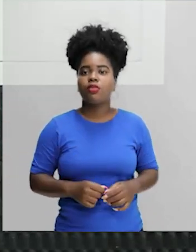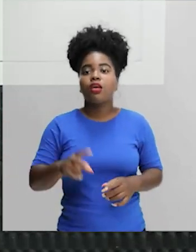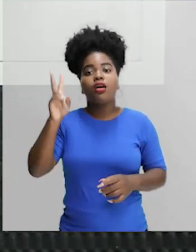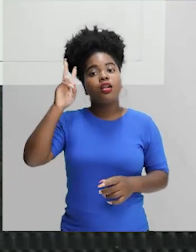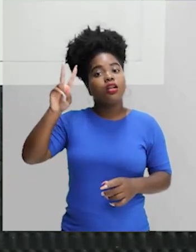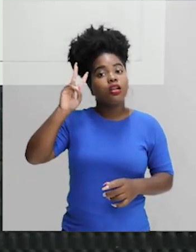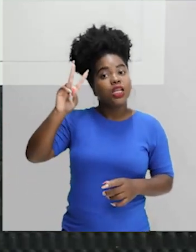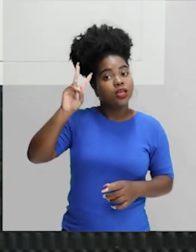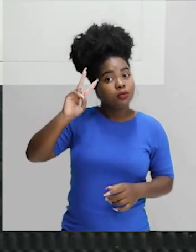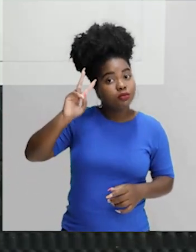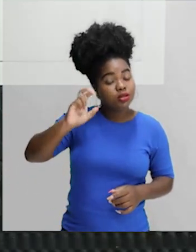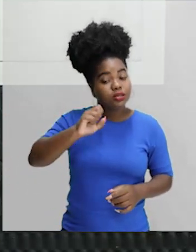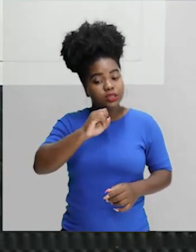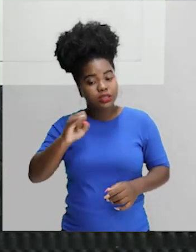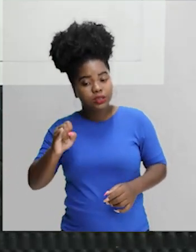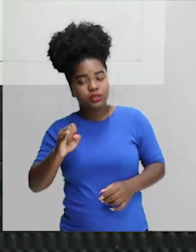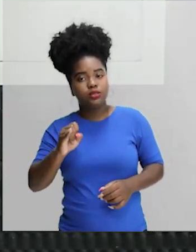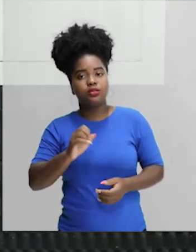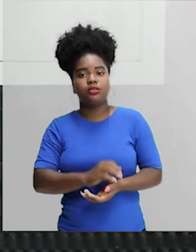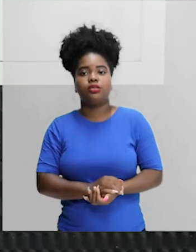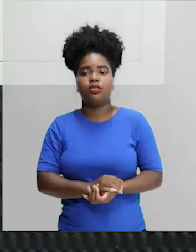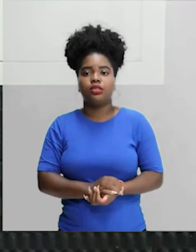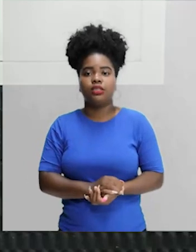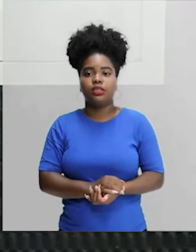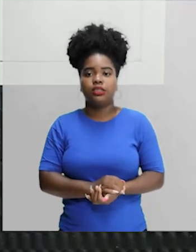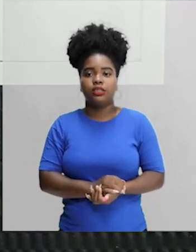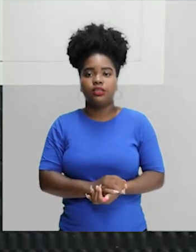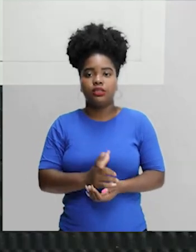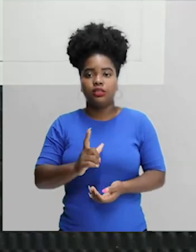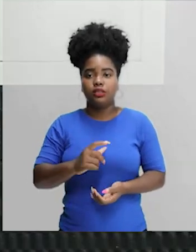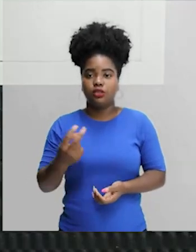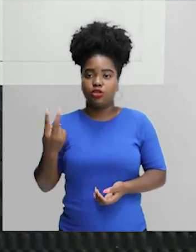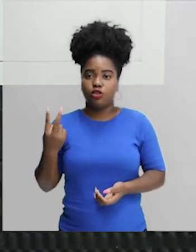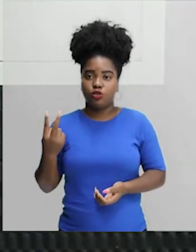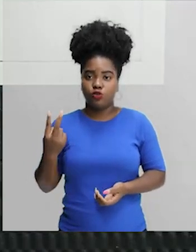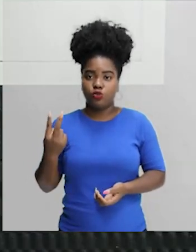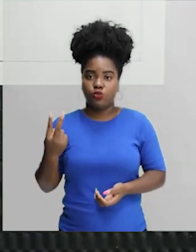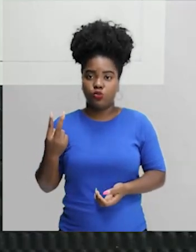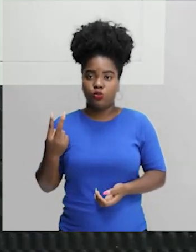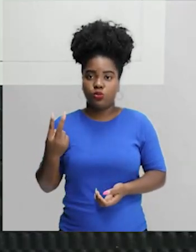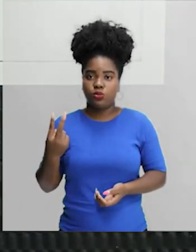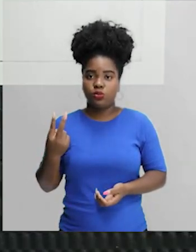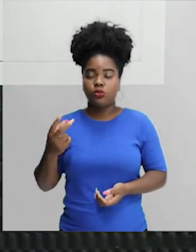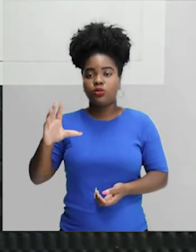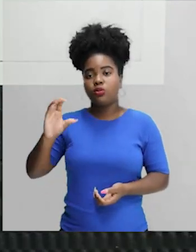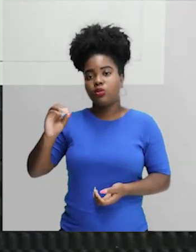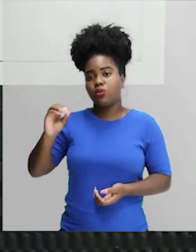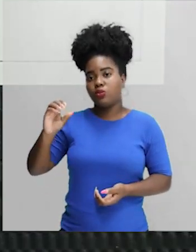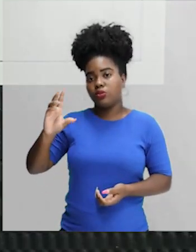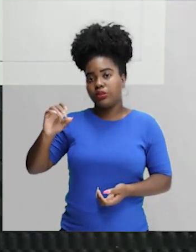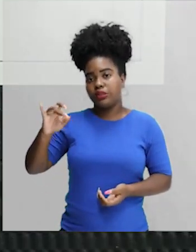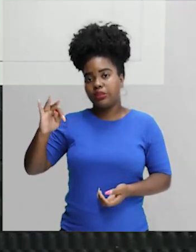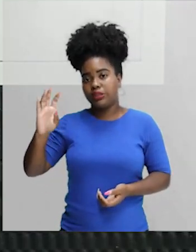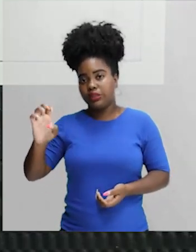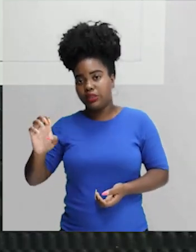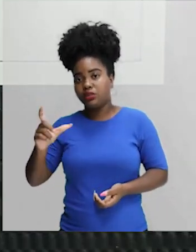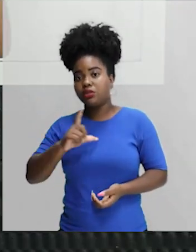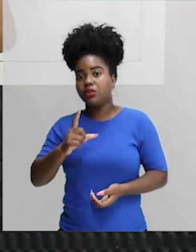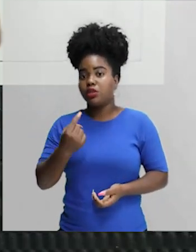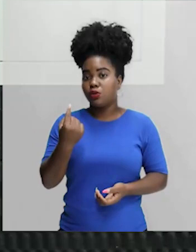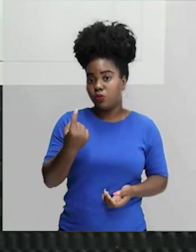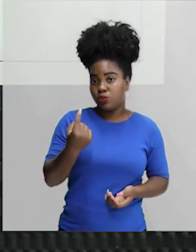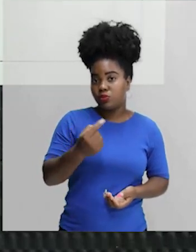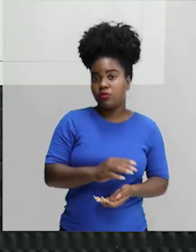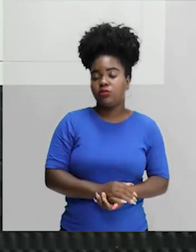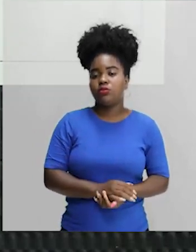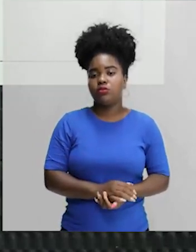o teu dividendo tem grau 2, o teu quociente vai ter grau 1, tem um grau a menos.